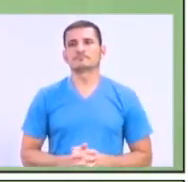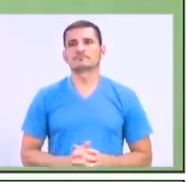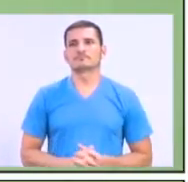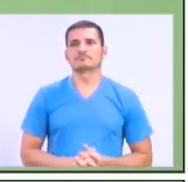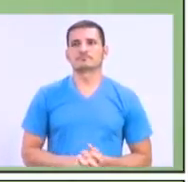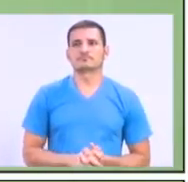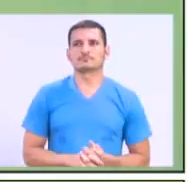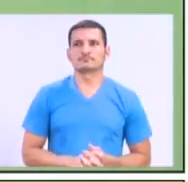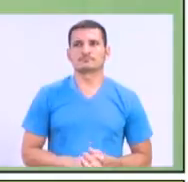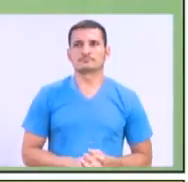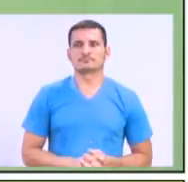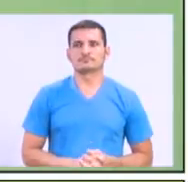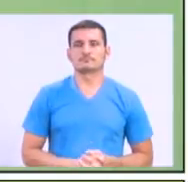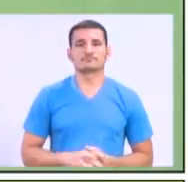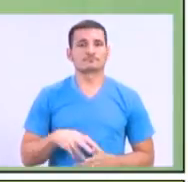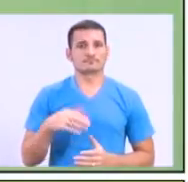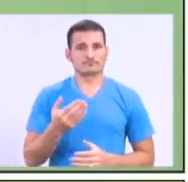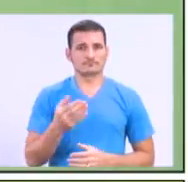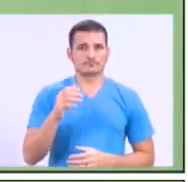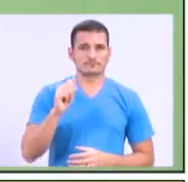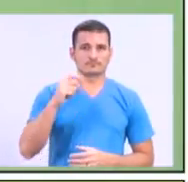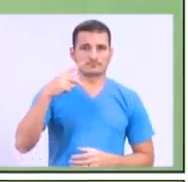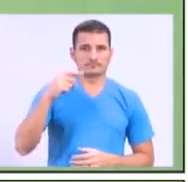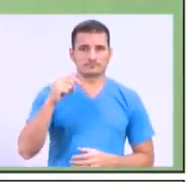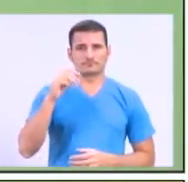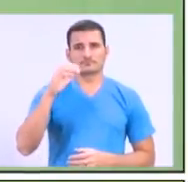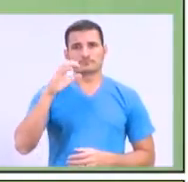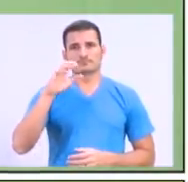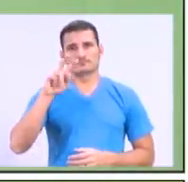Bom, recomenda-se utilizar pacotes